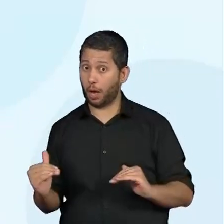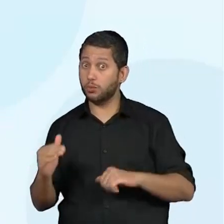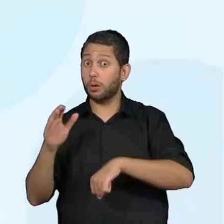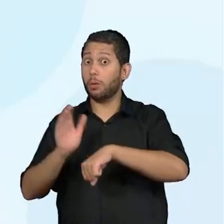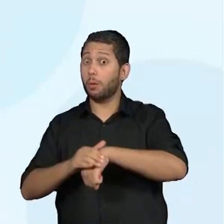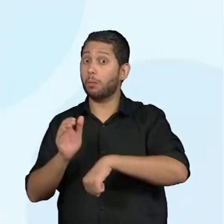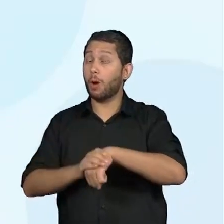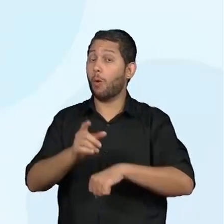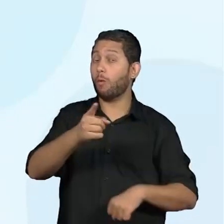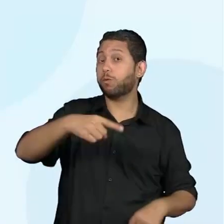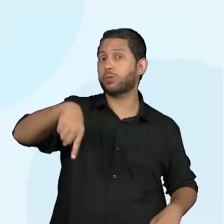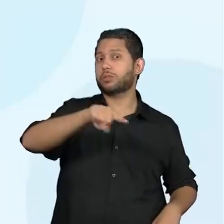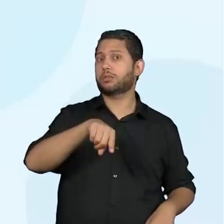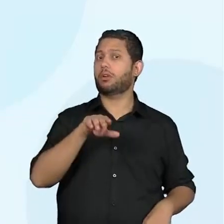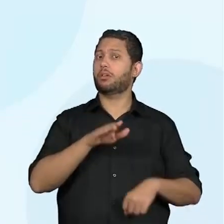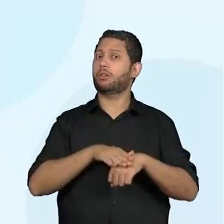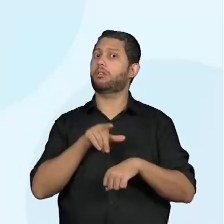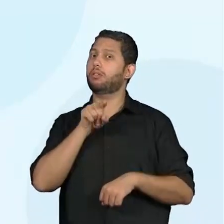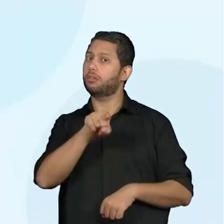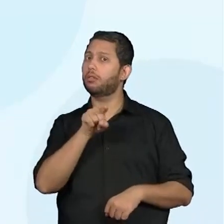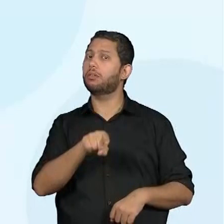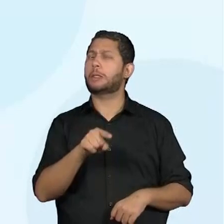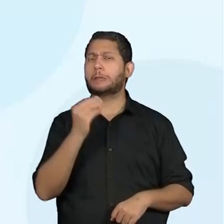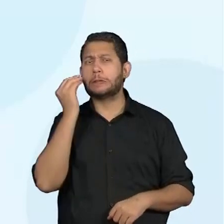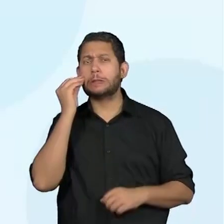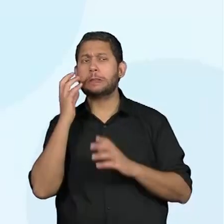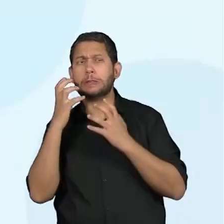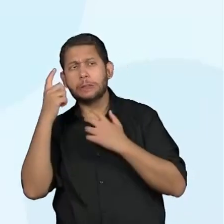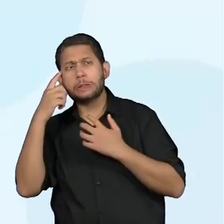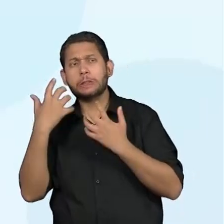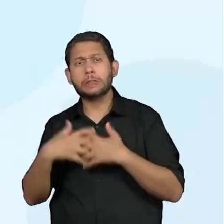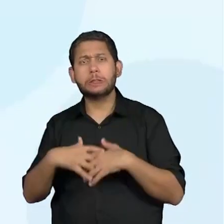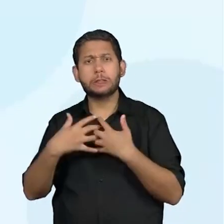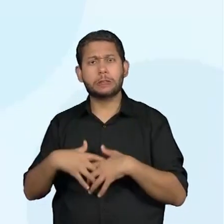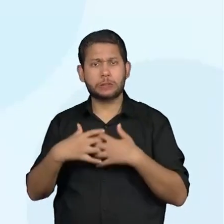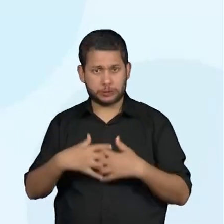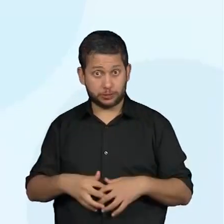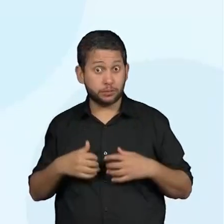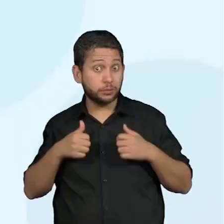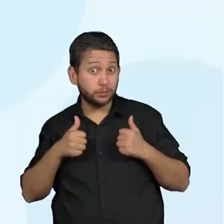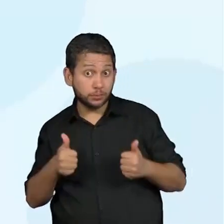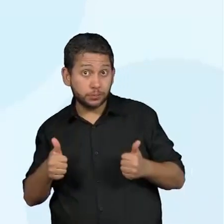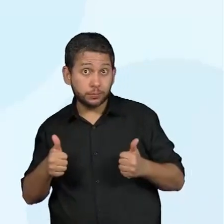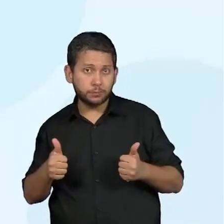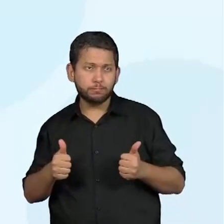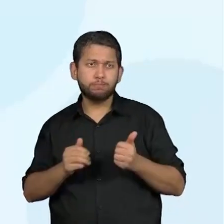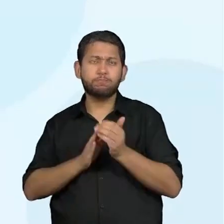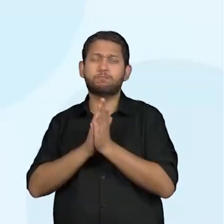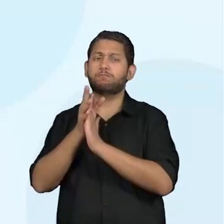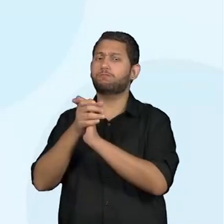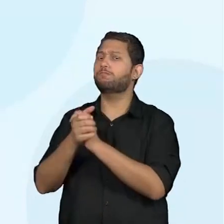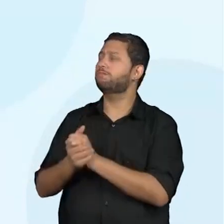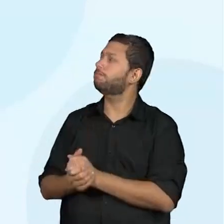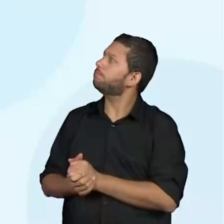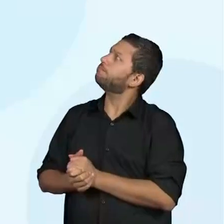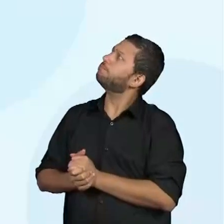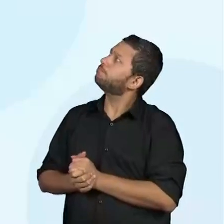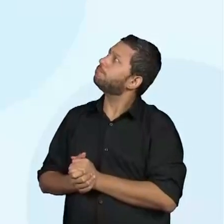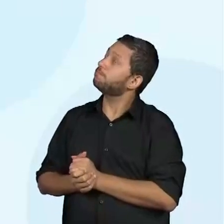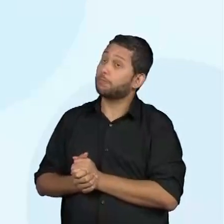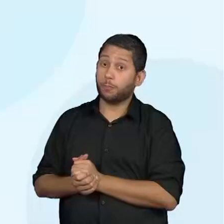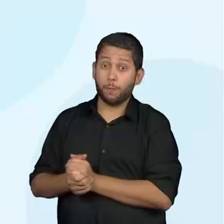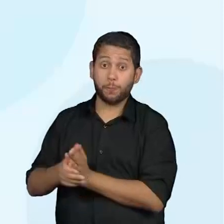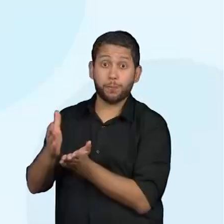vai ficar de desafio aí para vocês realizarem no caderno, tá? Então, eu tenho